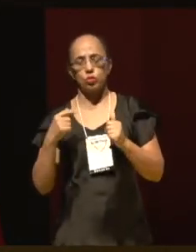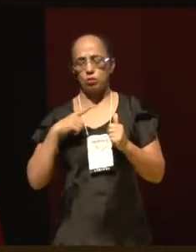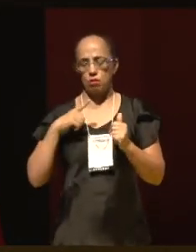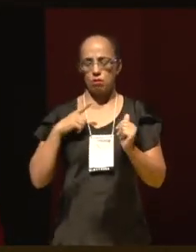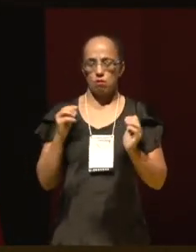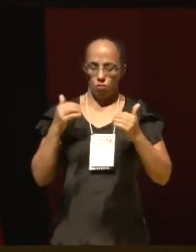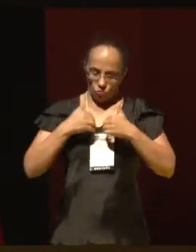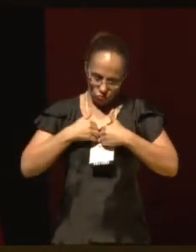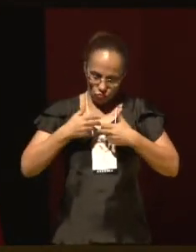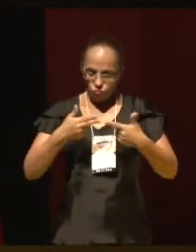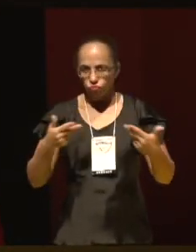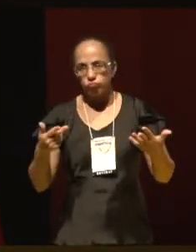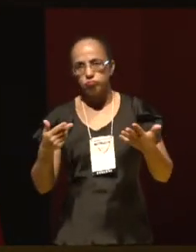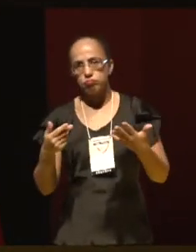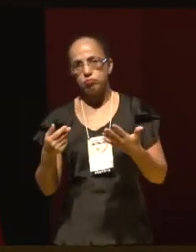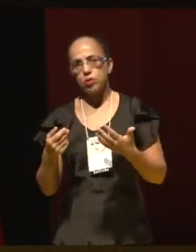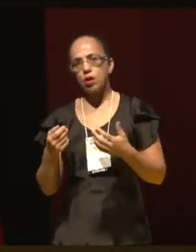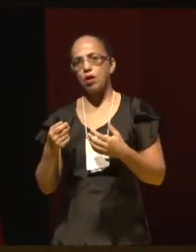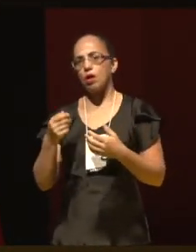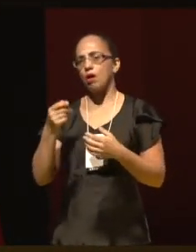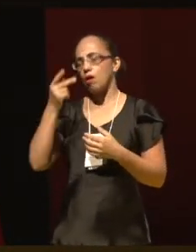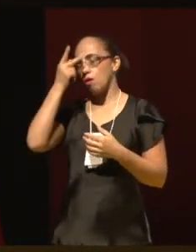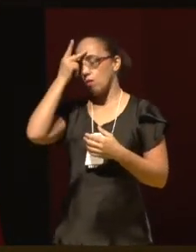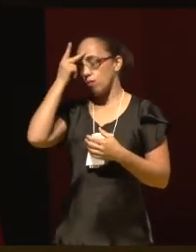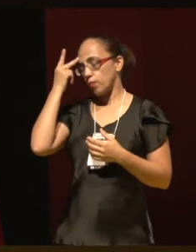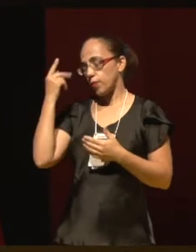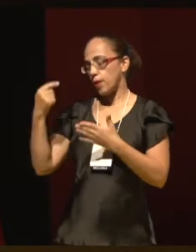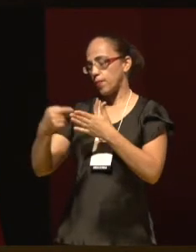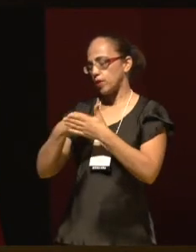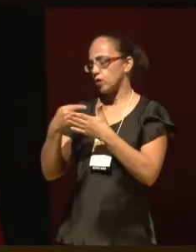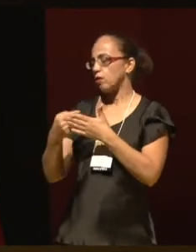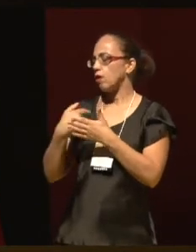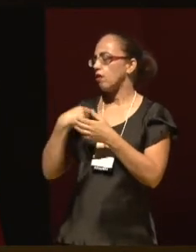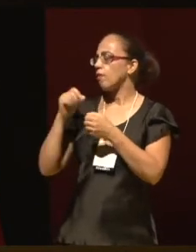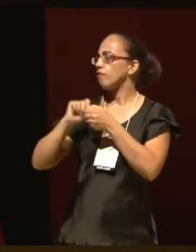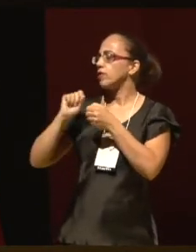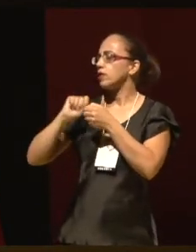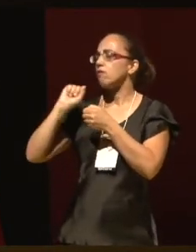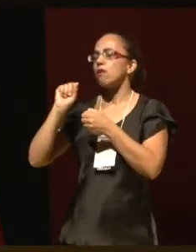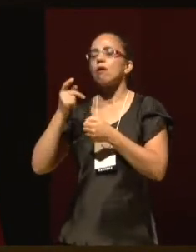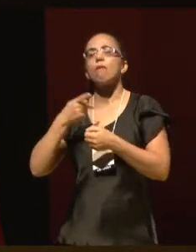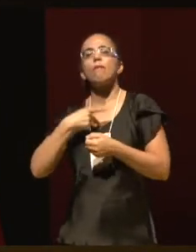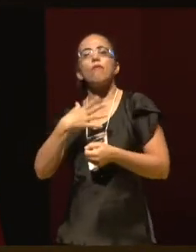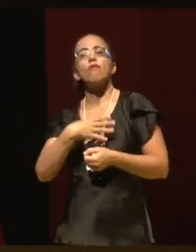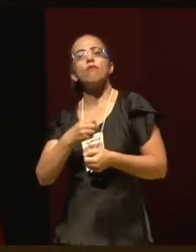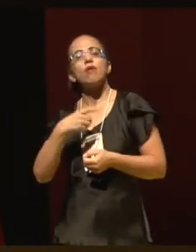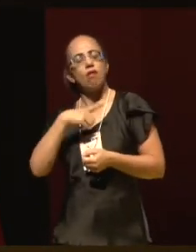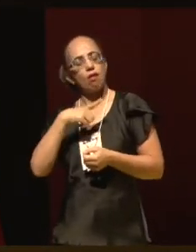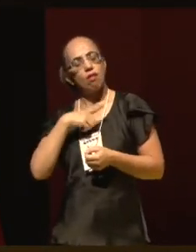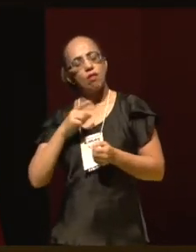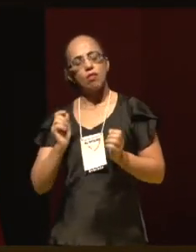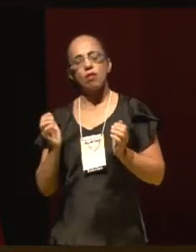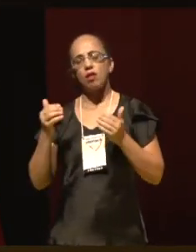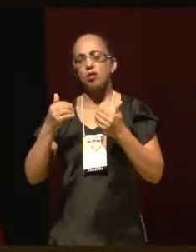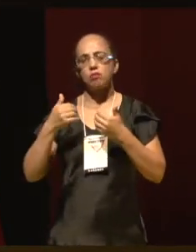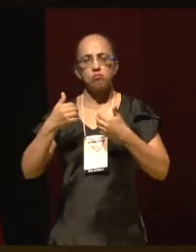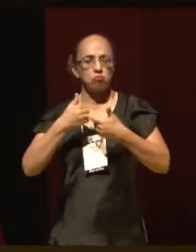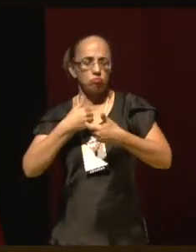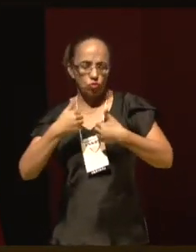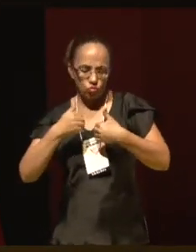pessoa falava para mim, o que mais posso fazer por meu filho? Ele tem X transtorno.